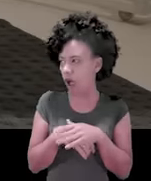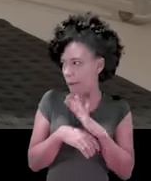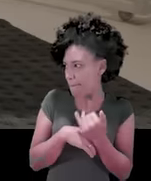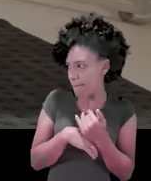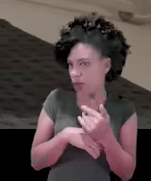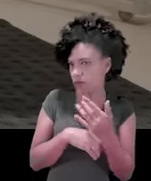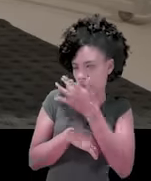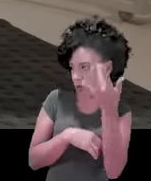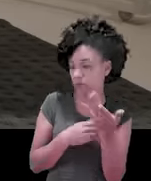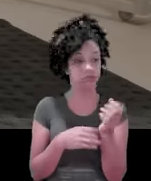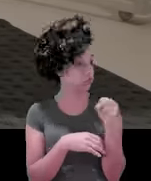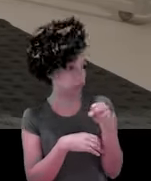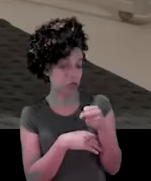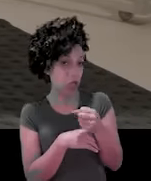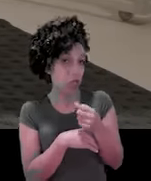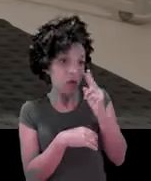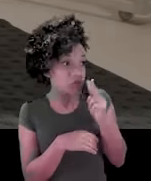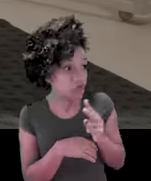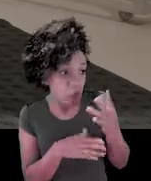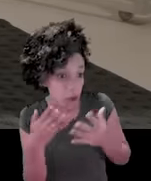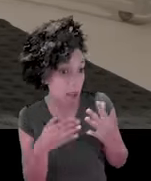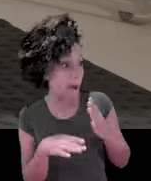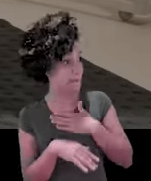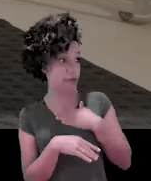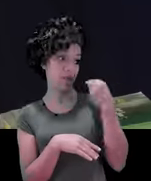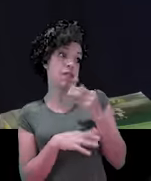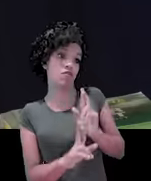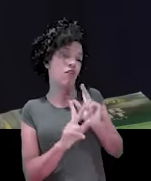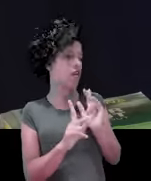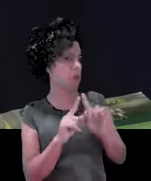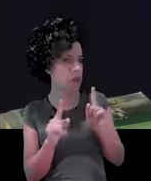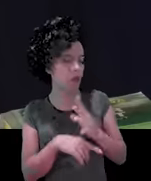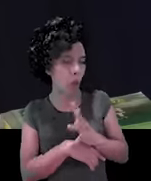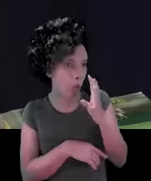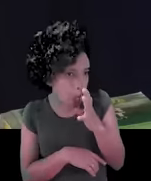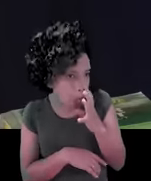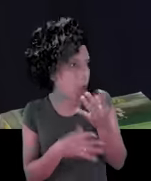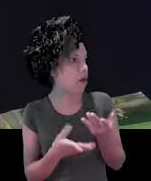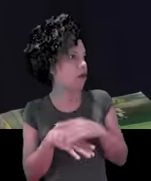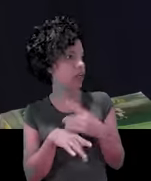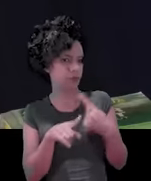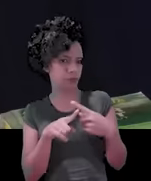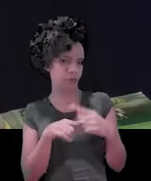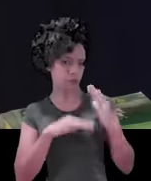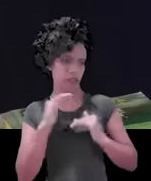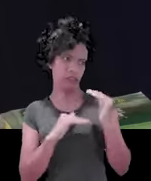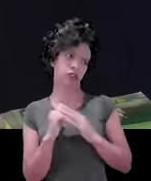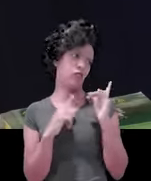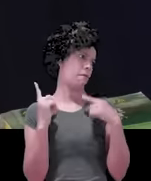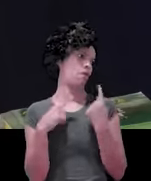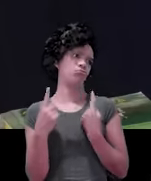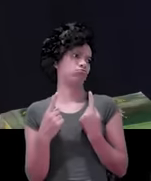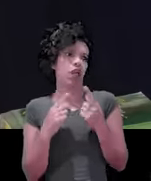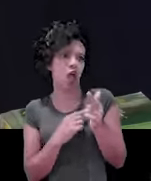mas tomateiro ver assim até eu assim eu dizer assim apesar de não ser a minha versão Mas eu sempre tiro o chapéu buscar vocês a habilidade tá